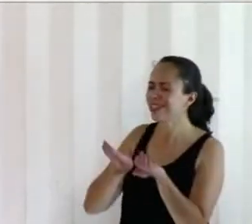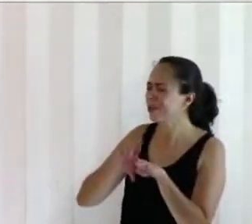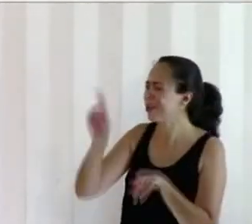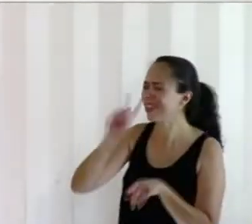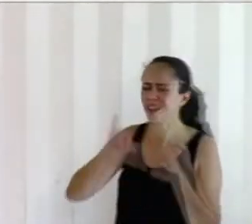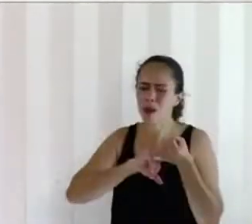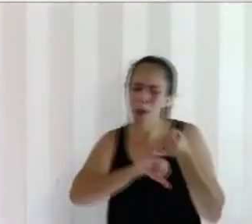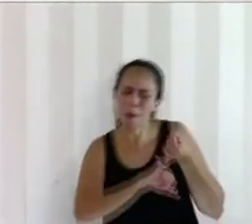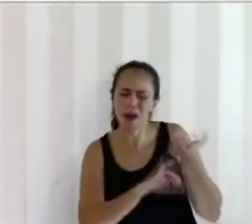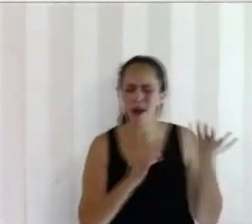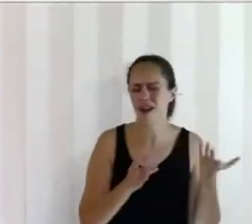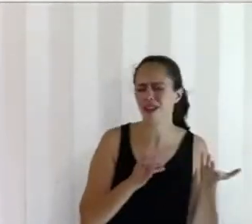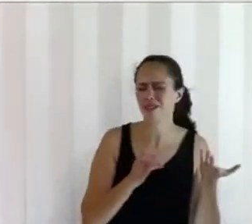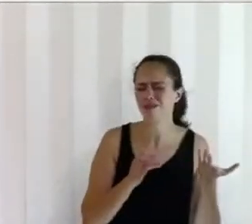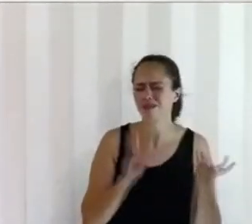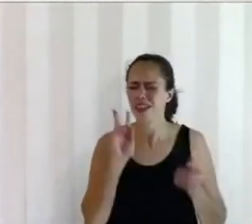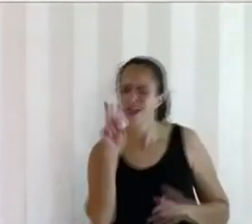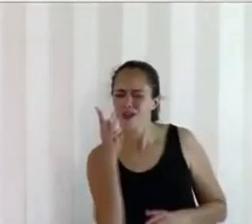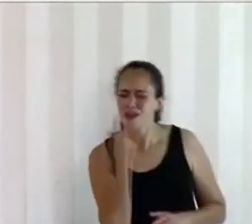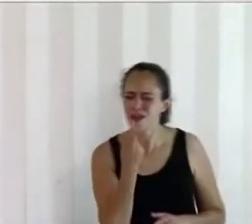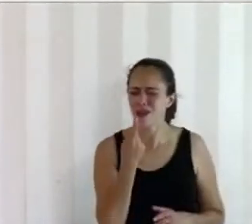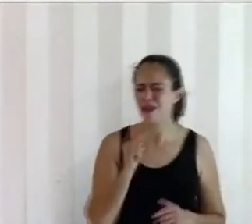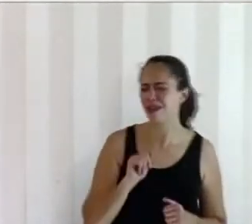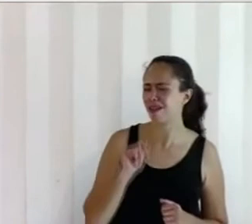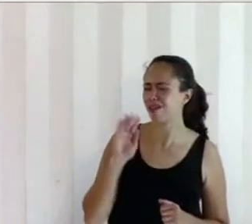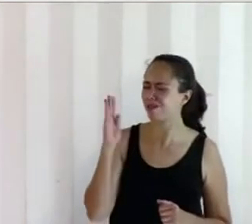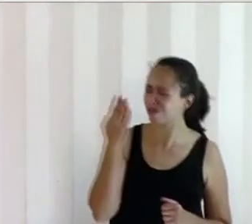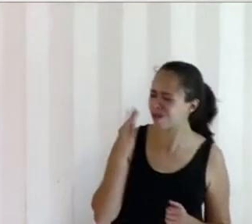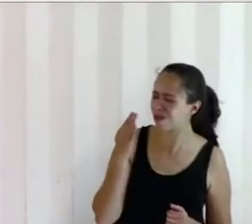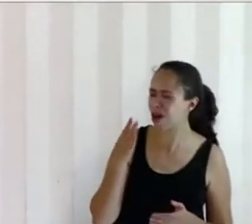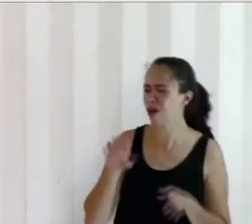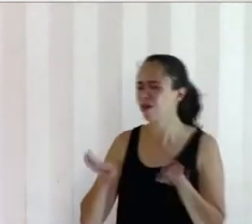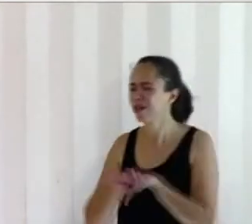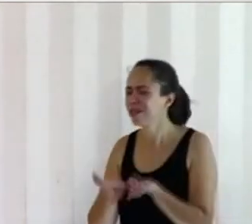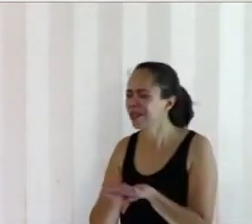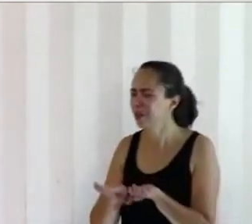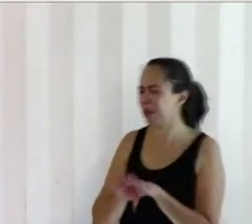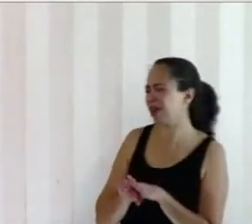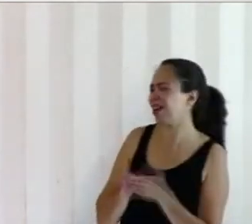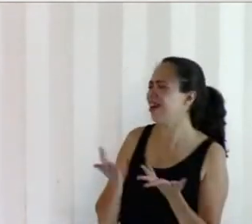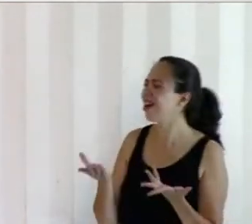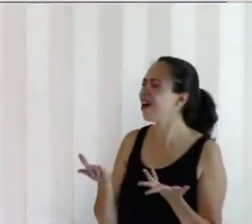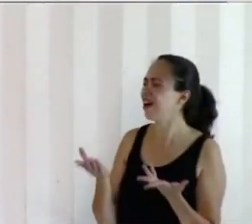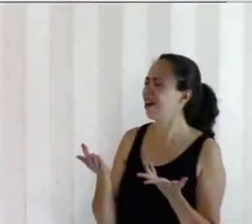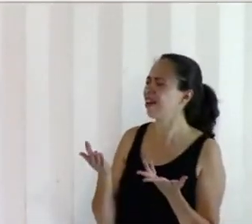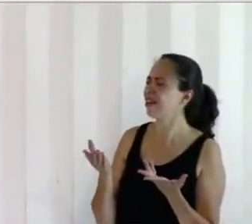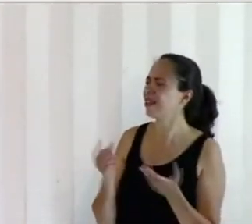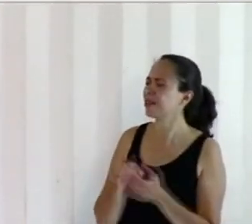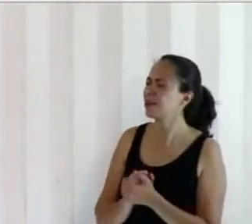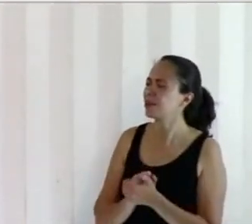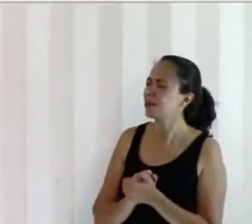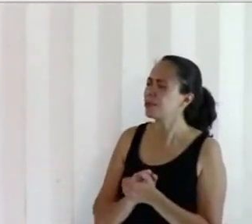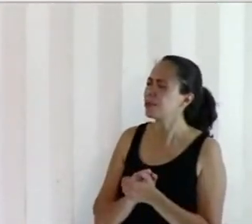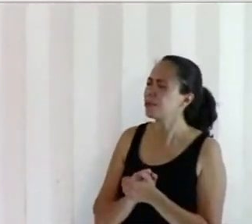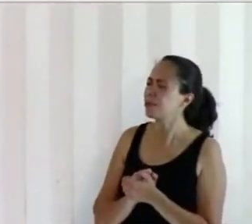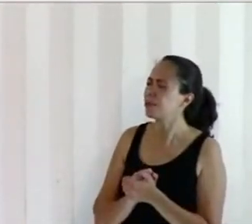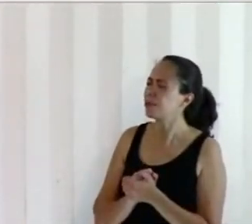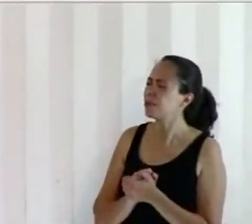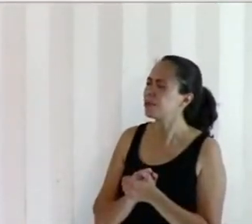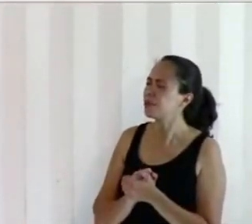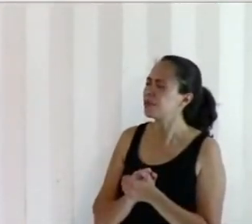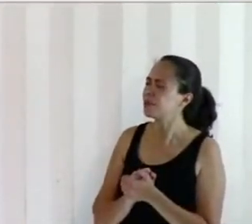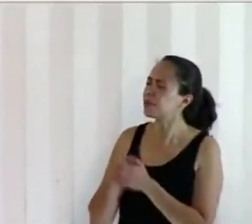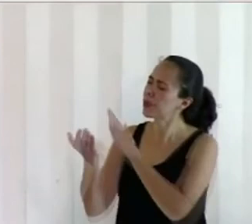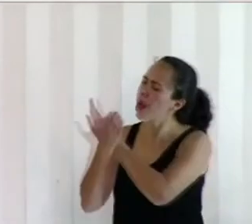pensar: mas eu não sou um adúltero, eu não estou adulterando. Às vezes não na prática, mas com olhos adúlteros, com pensamentos adúlteros,